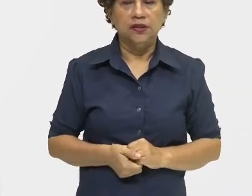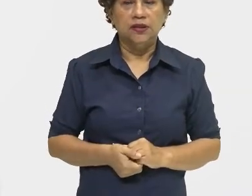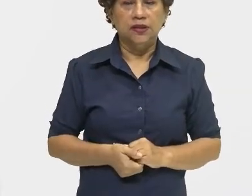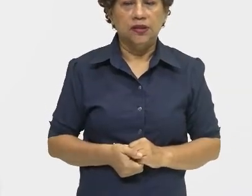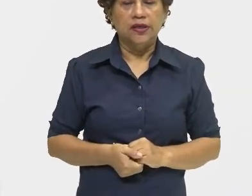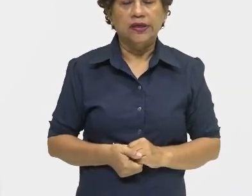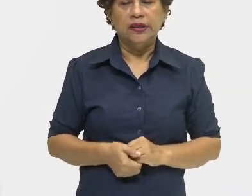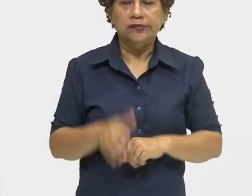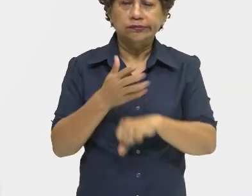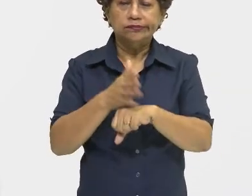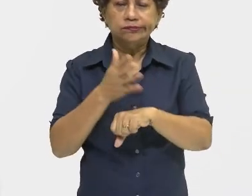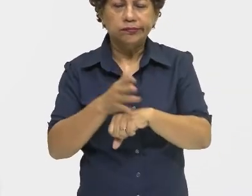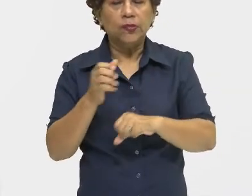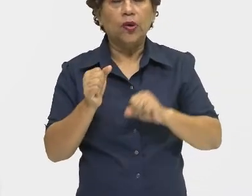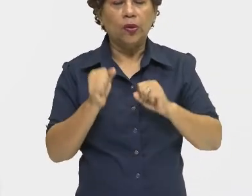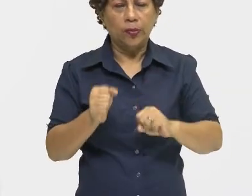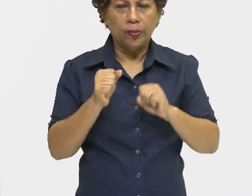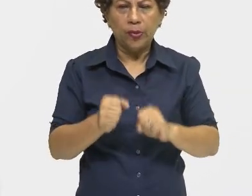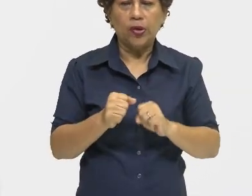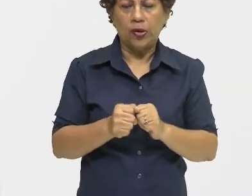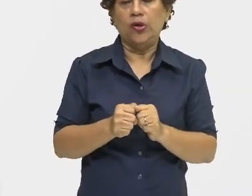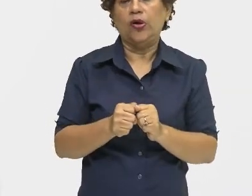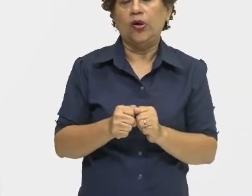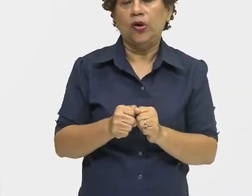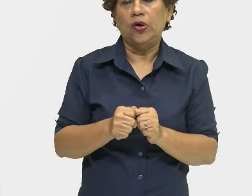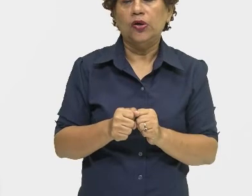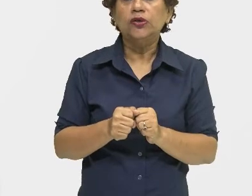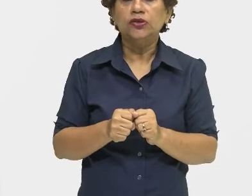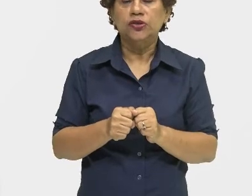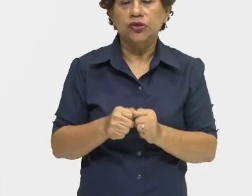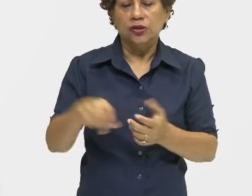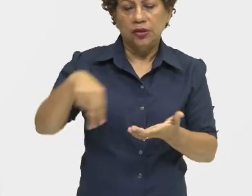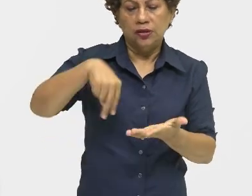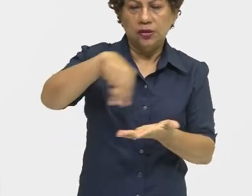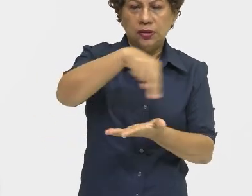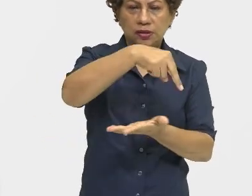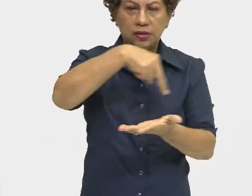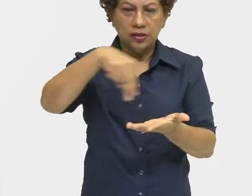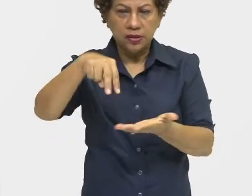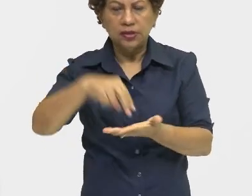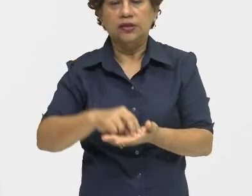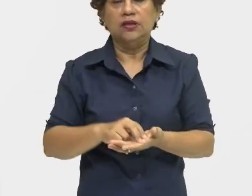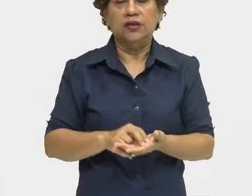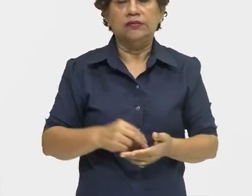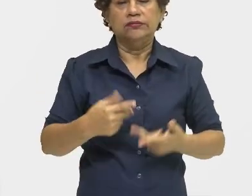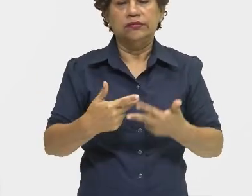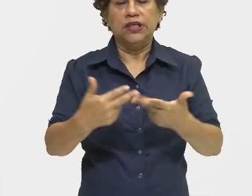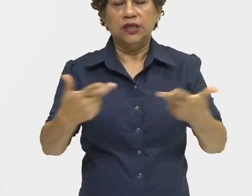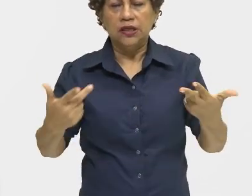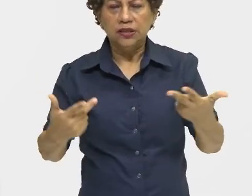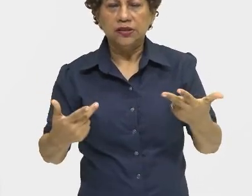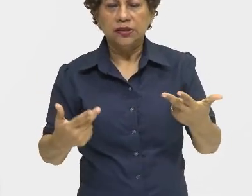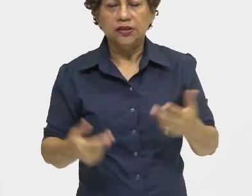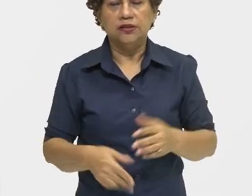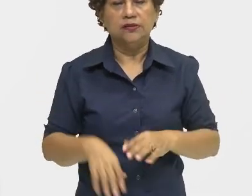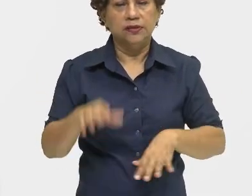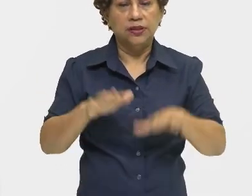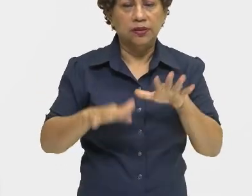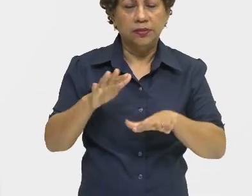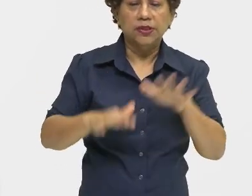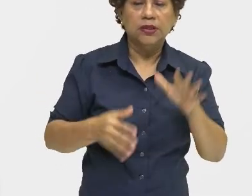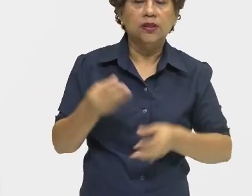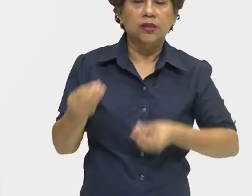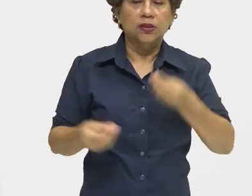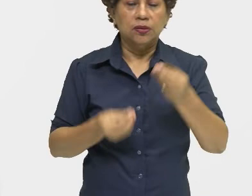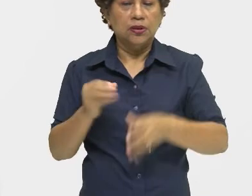ser valsados, arrastados, volteados, entremeados de palmas e castanholar de